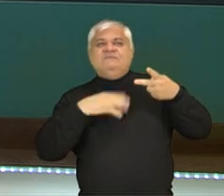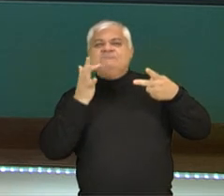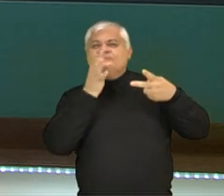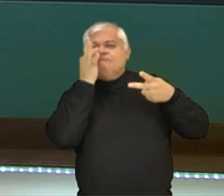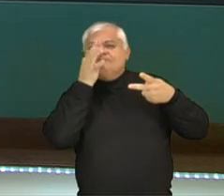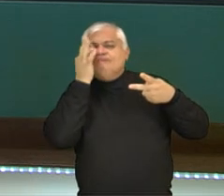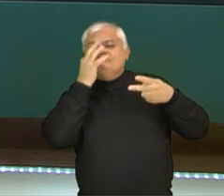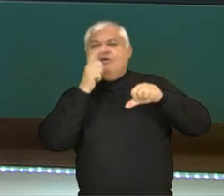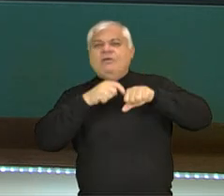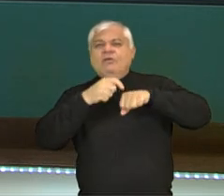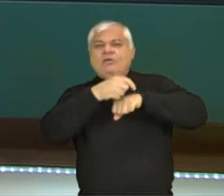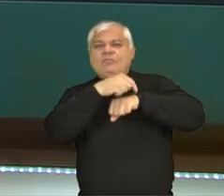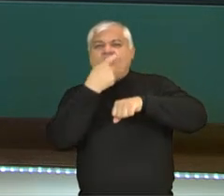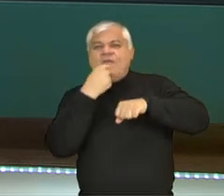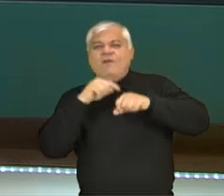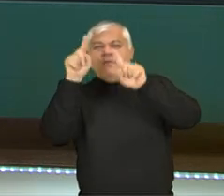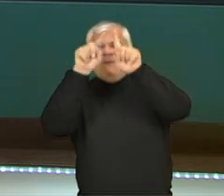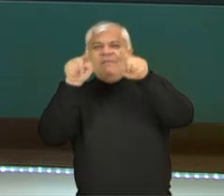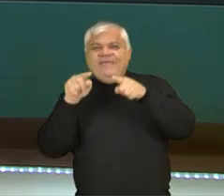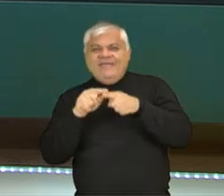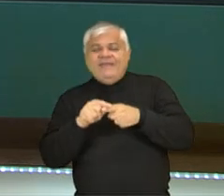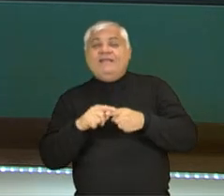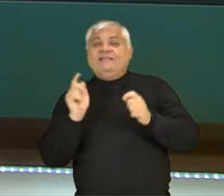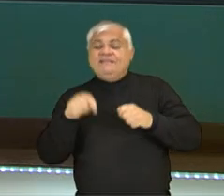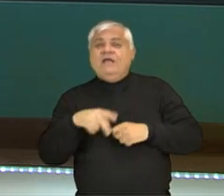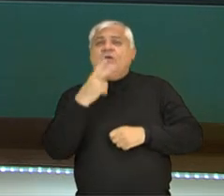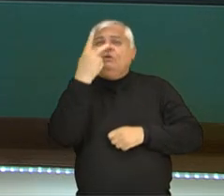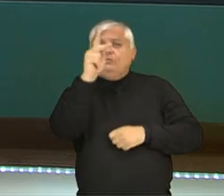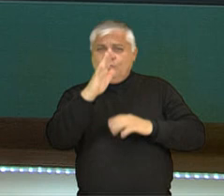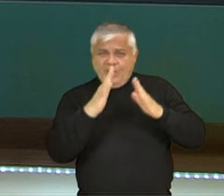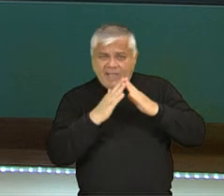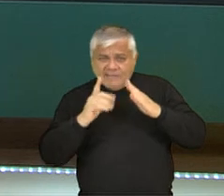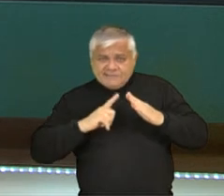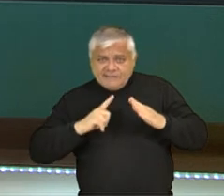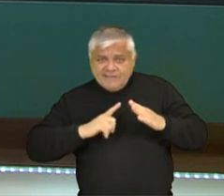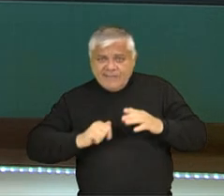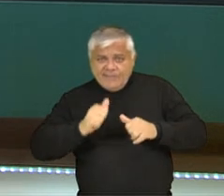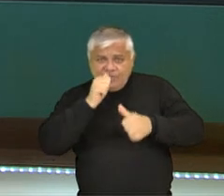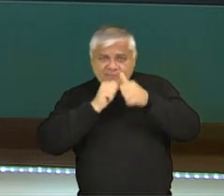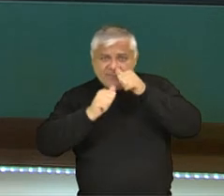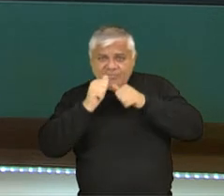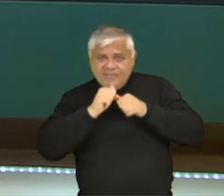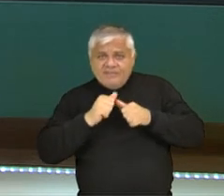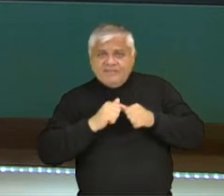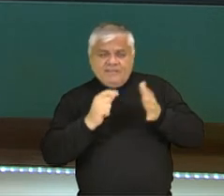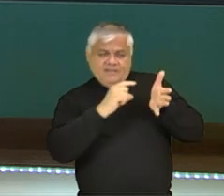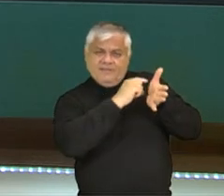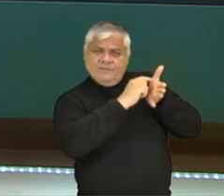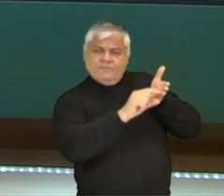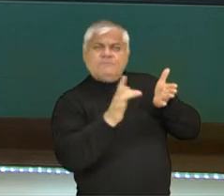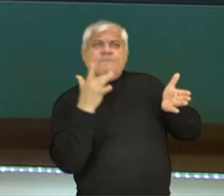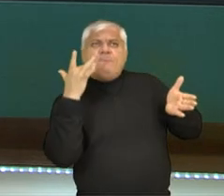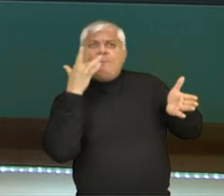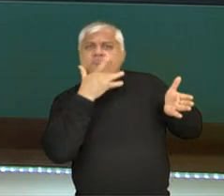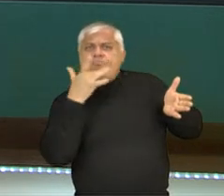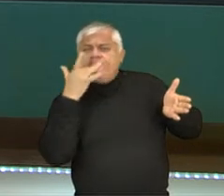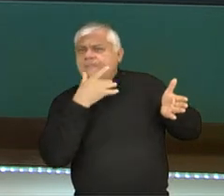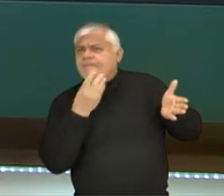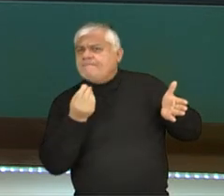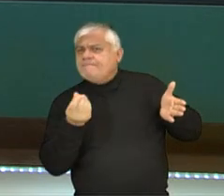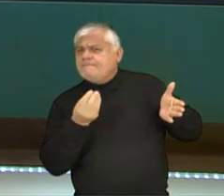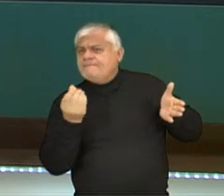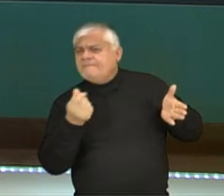morango e pera. Se você tiver algum alimento, alguma bebida em sua casa que tem sabor